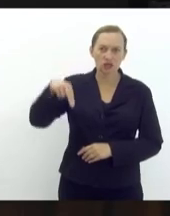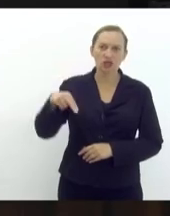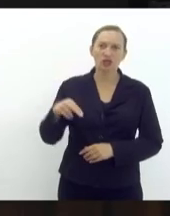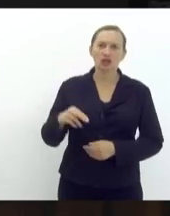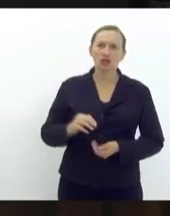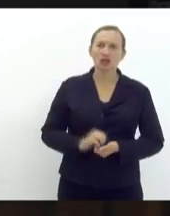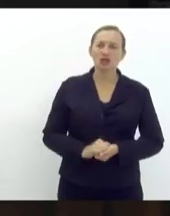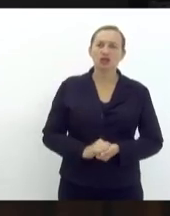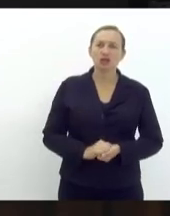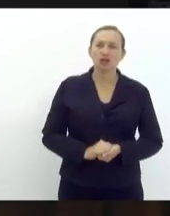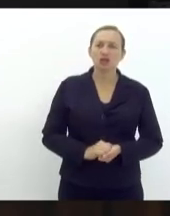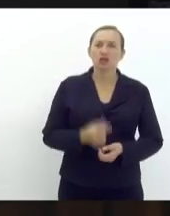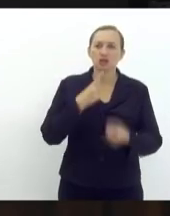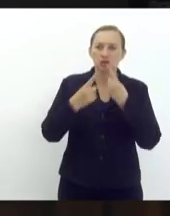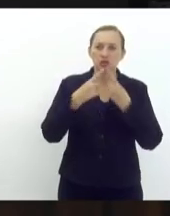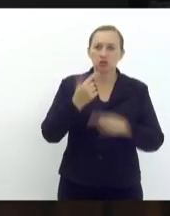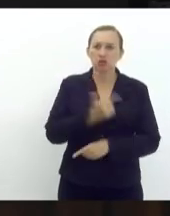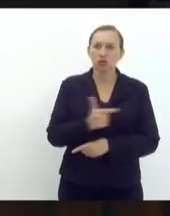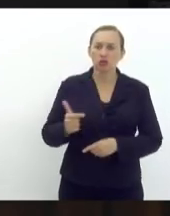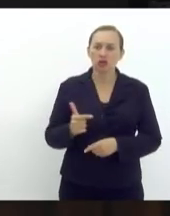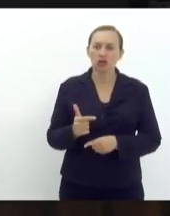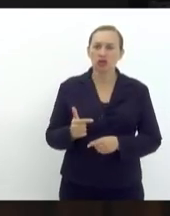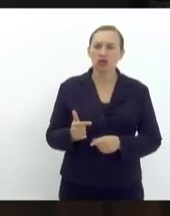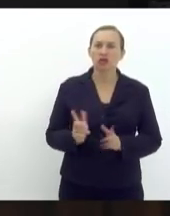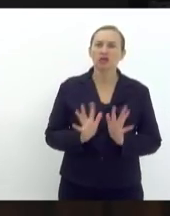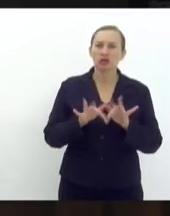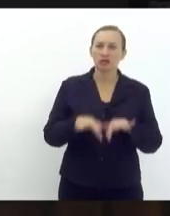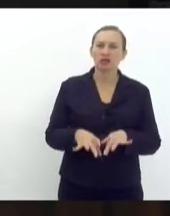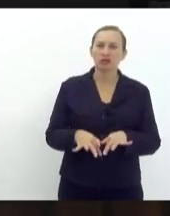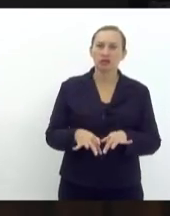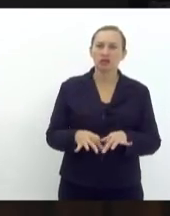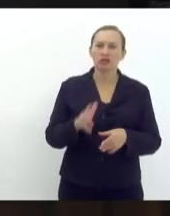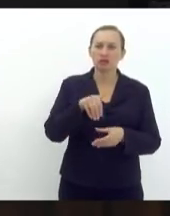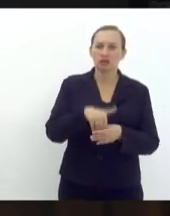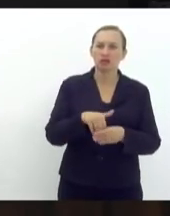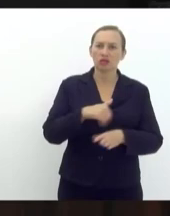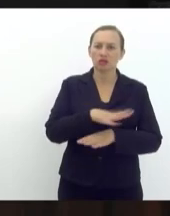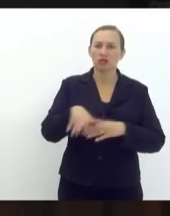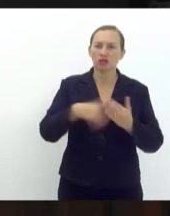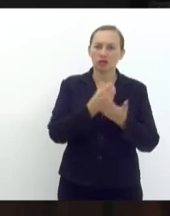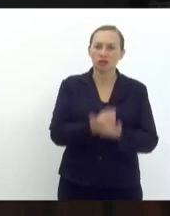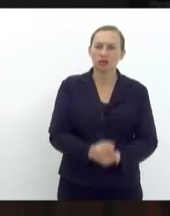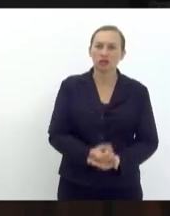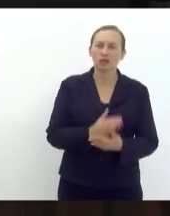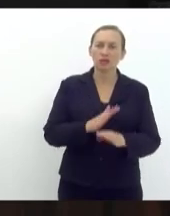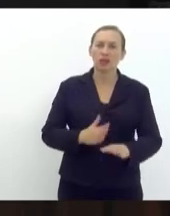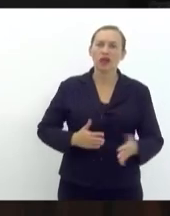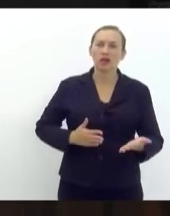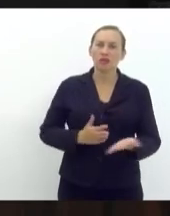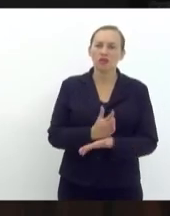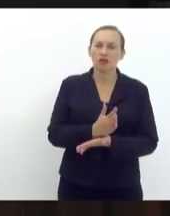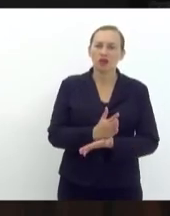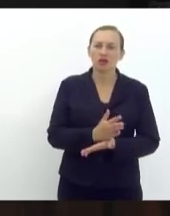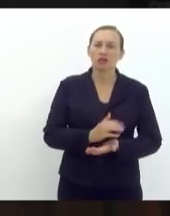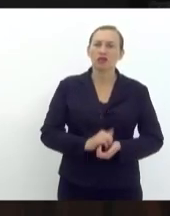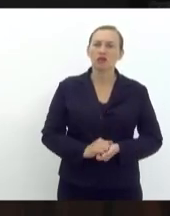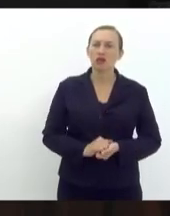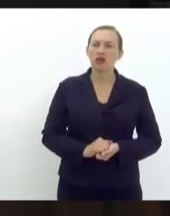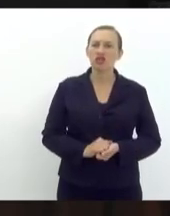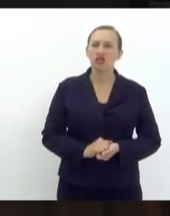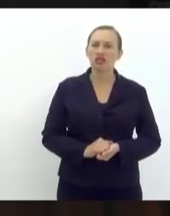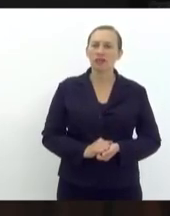turístico em discussão não havendo o que Queira discutir encerrado discussão em votação senhores que aprovou nesse Como estão aprovado